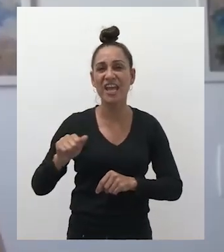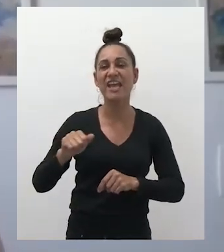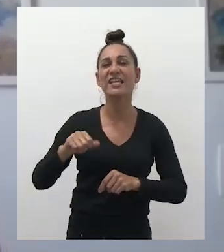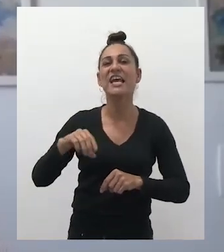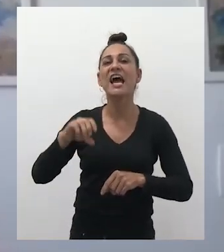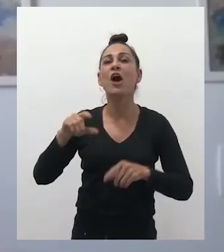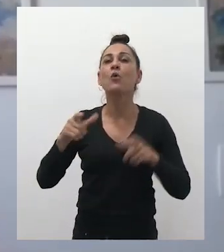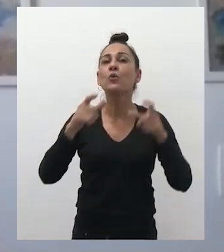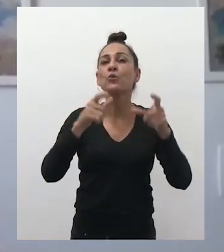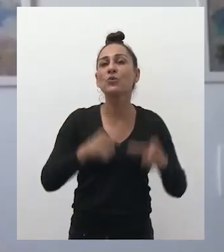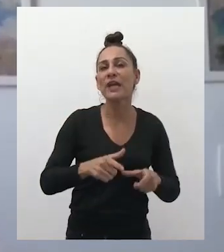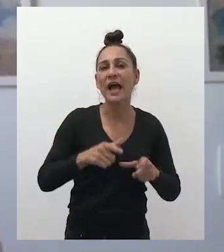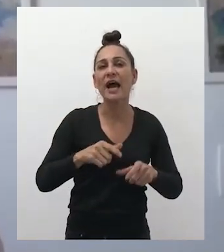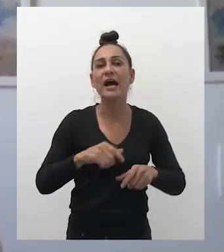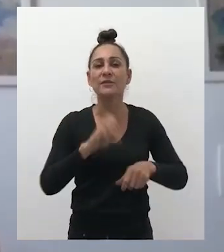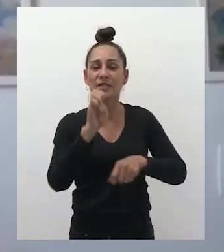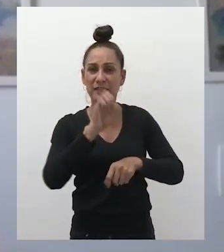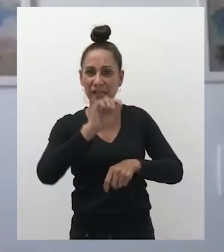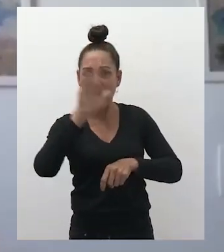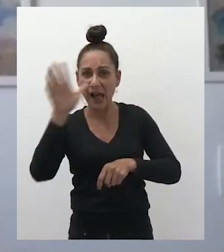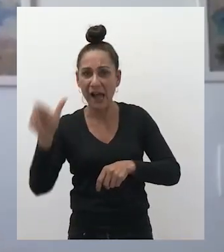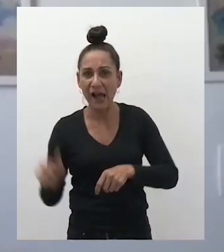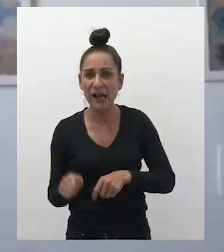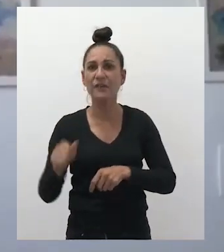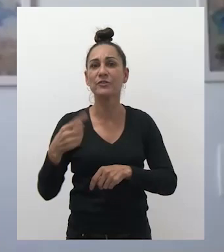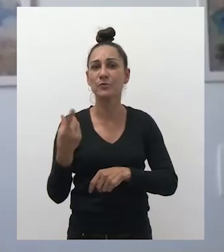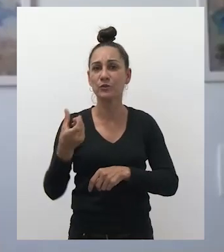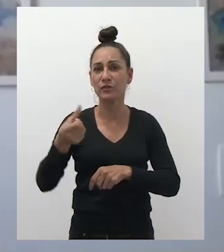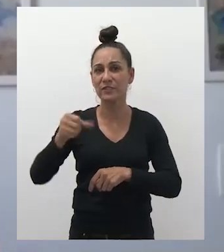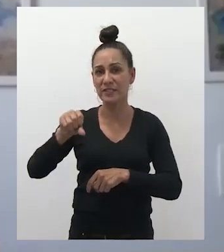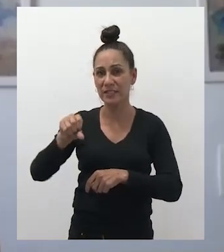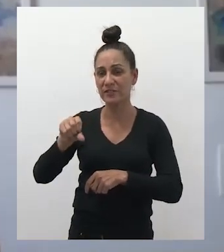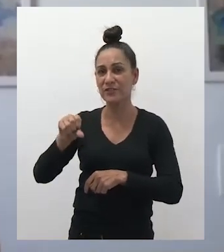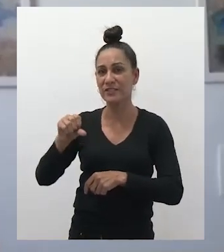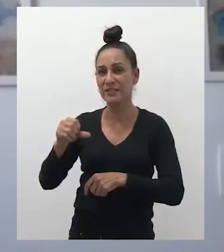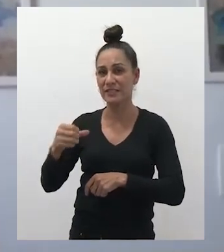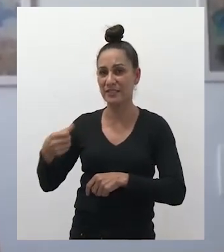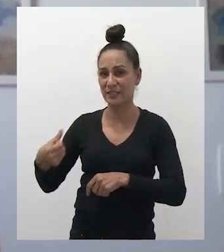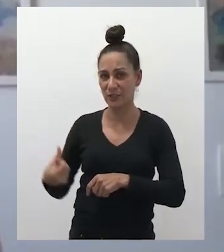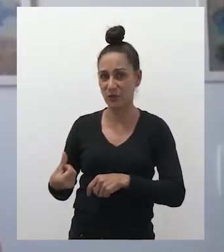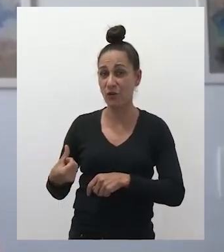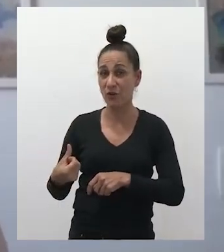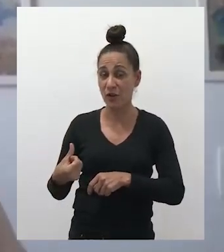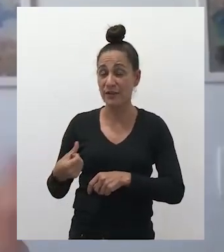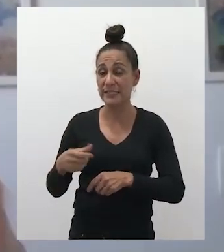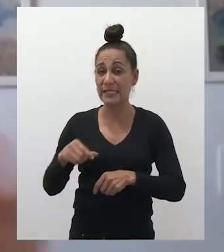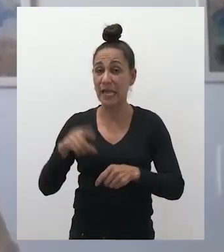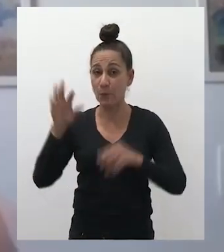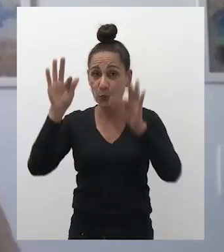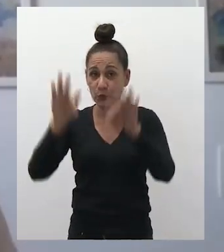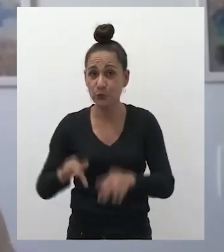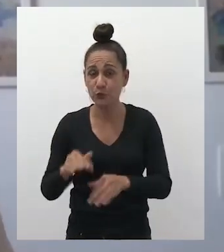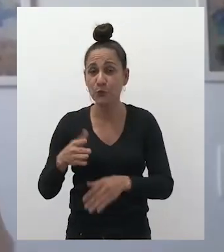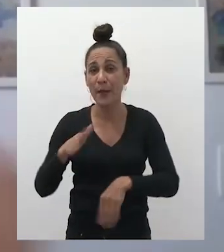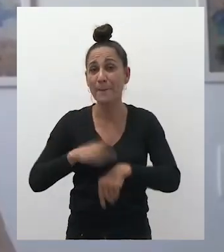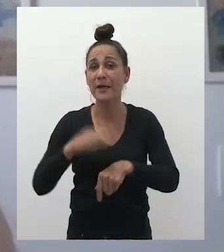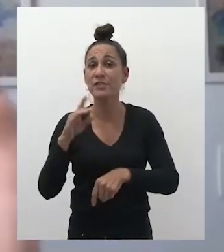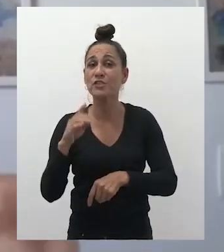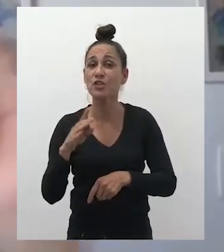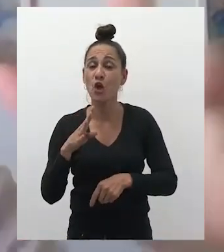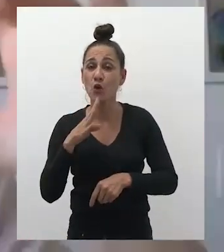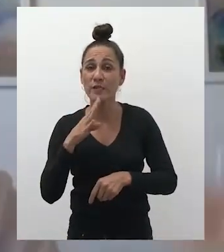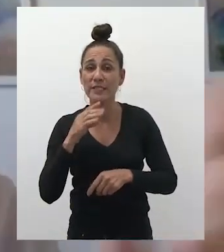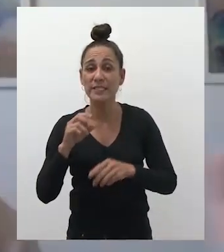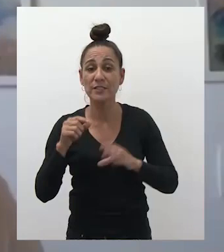de Argel, na mensagem do Ano Novo de 1969, e essa aqui, por último, é a mais conhecida. Se vocês buscarem no Google,